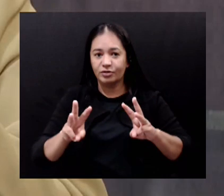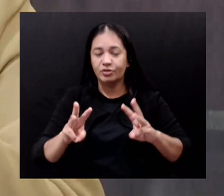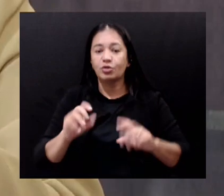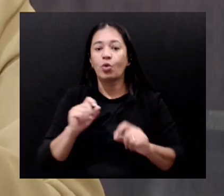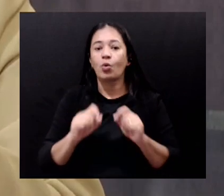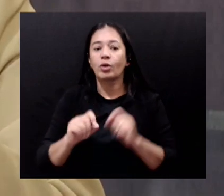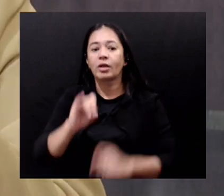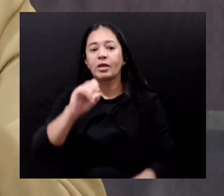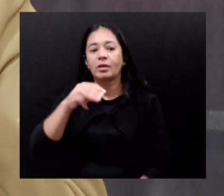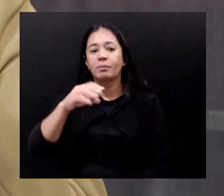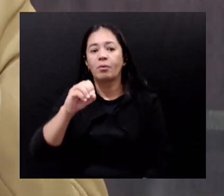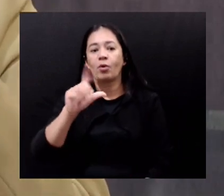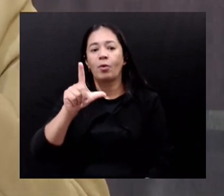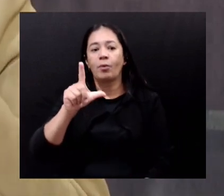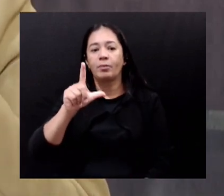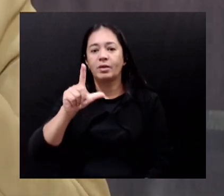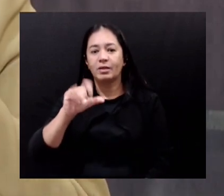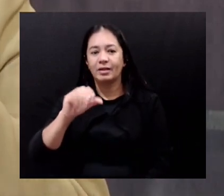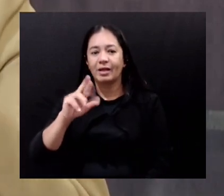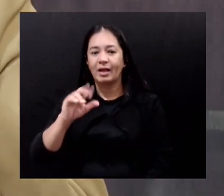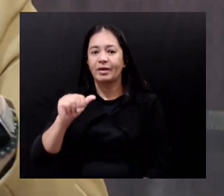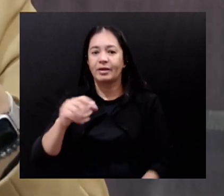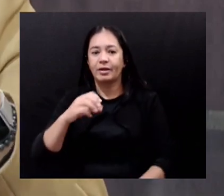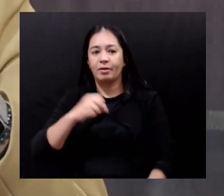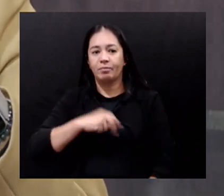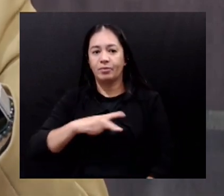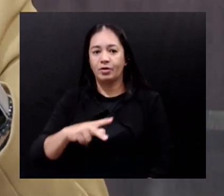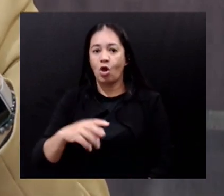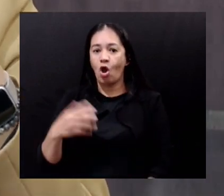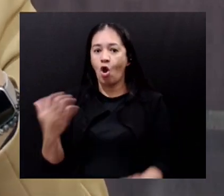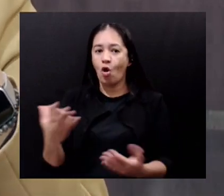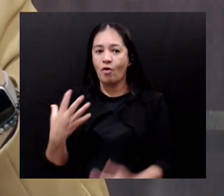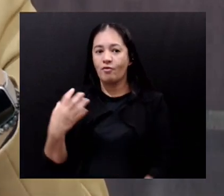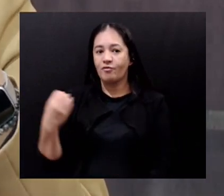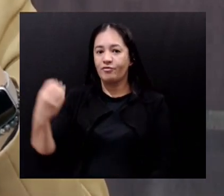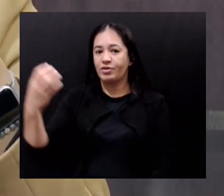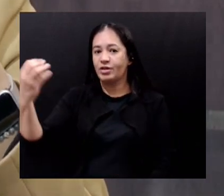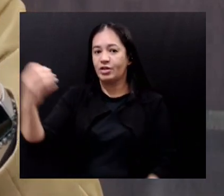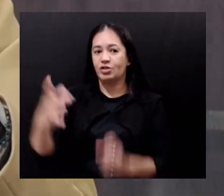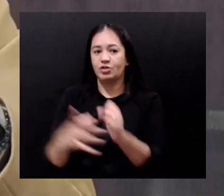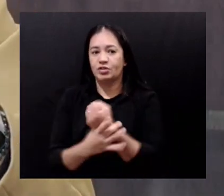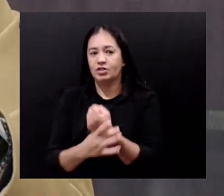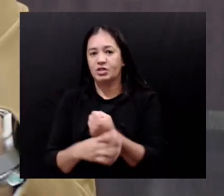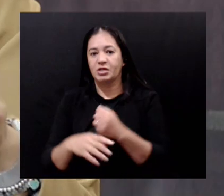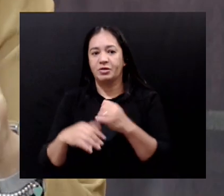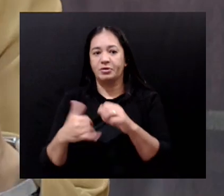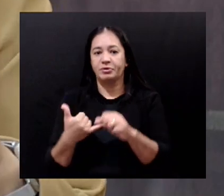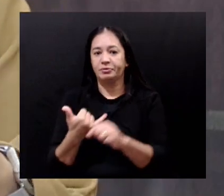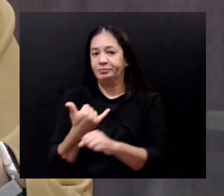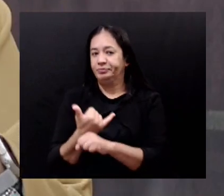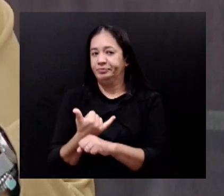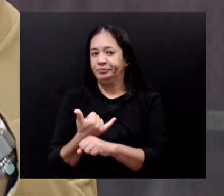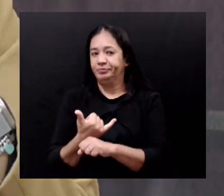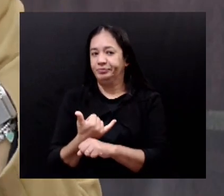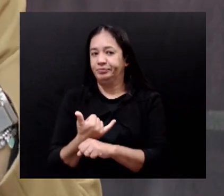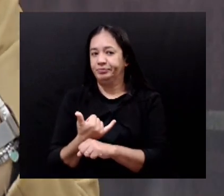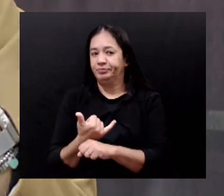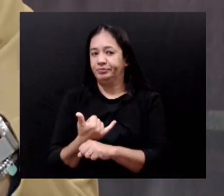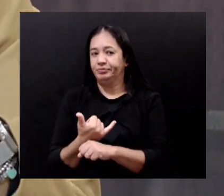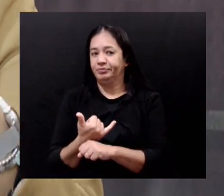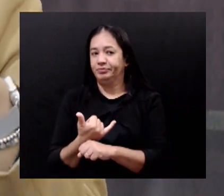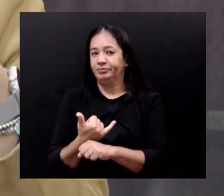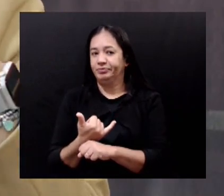com segurança, não vão atrás do canal do YouTube. Bom, espero não receber nenhum processo. Brincadeira.